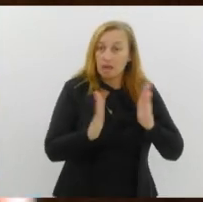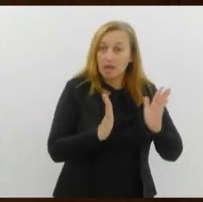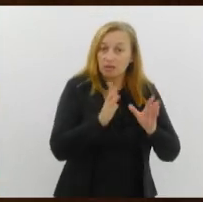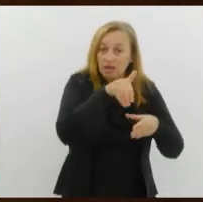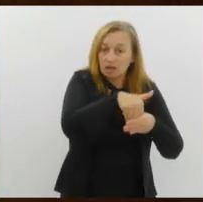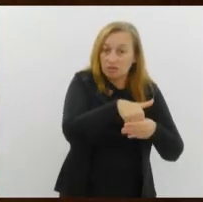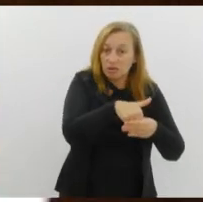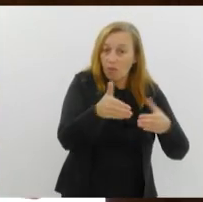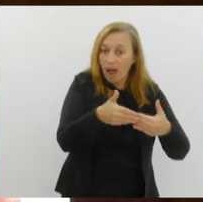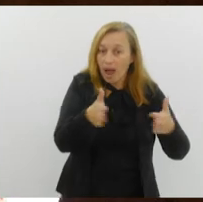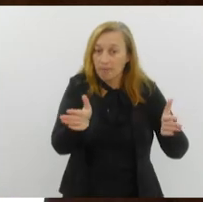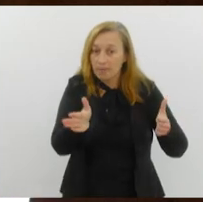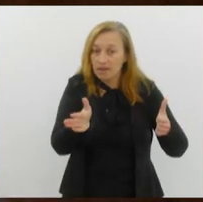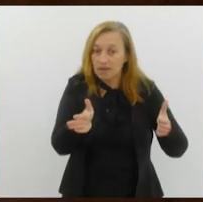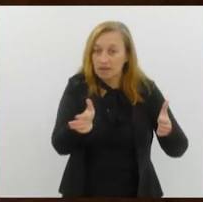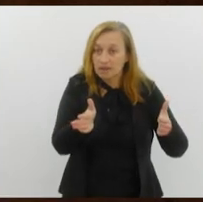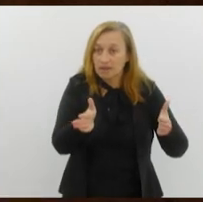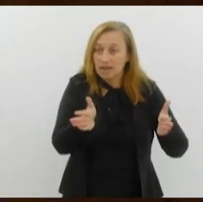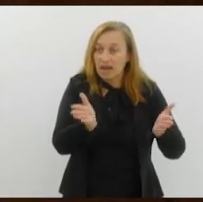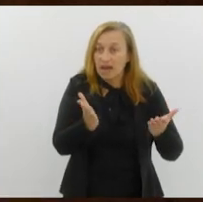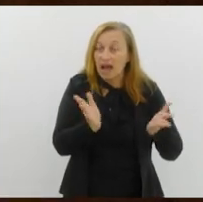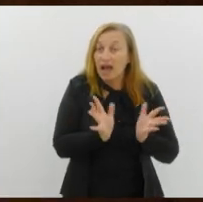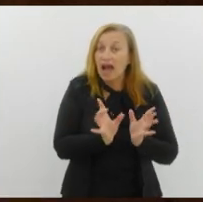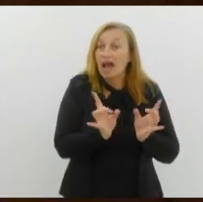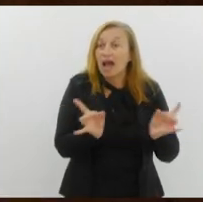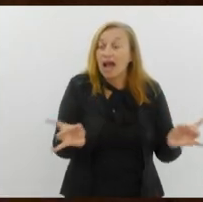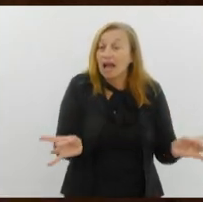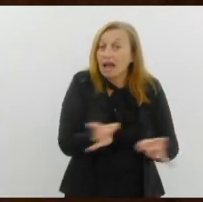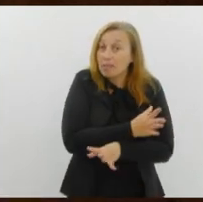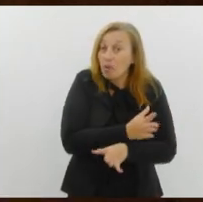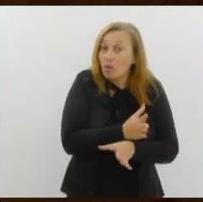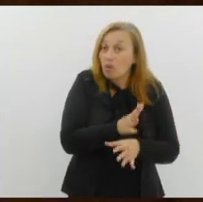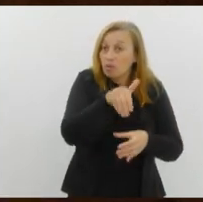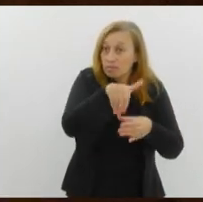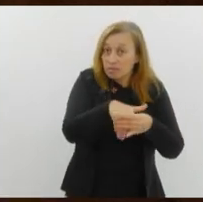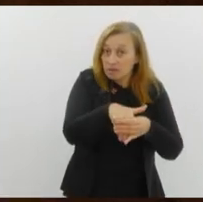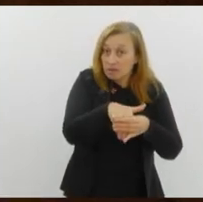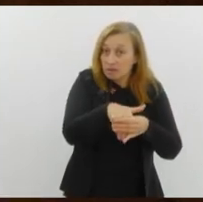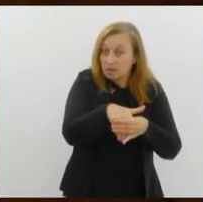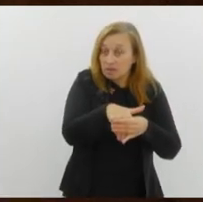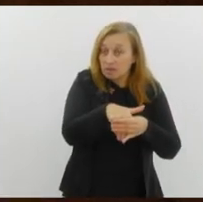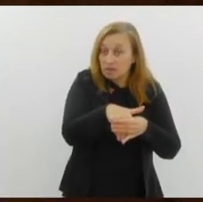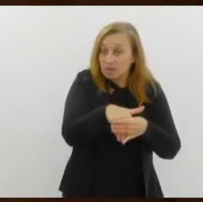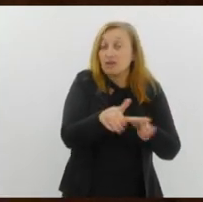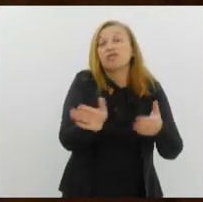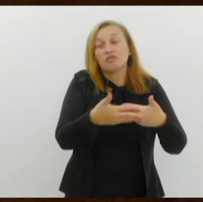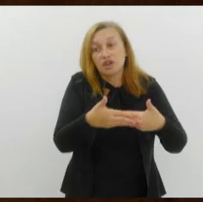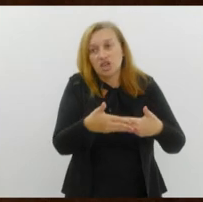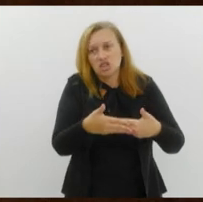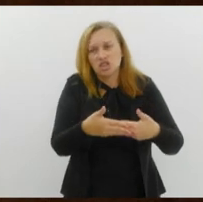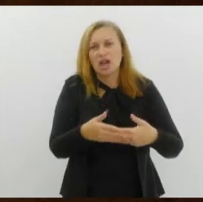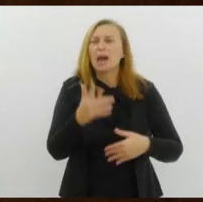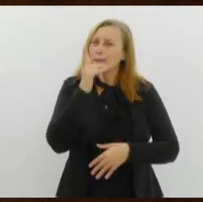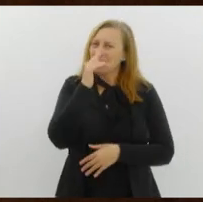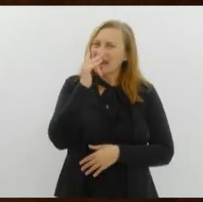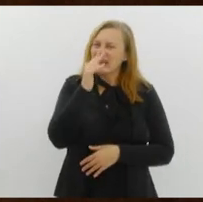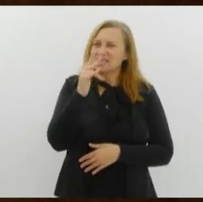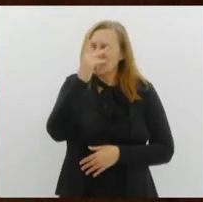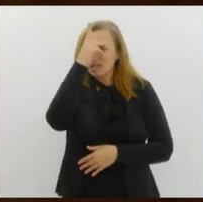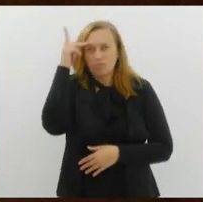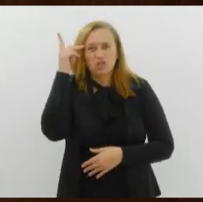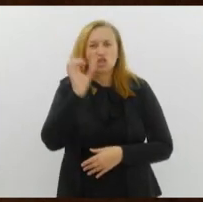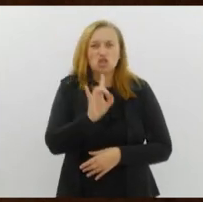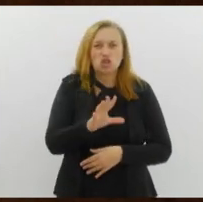eleitoral, fecha o posto de saúde, como se o morador da cidade de São João de Meriti só ficasse doente no período eleitoral.